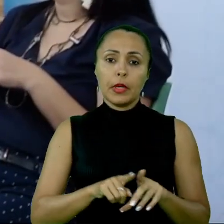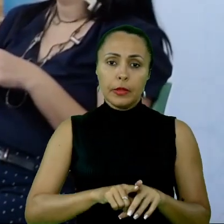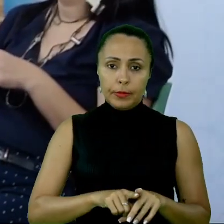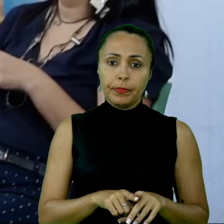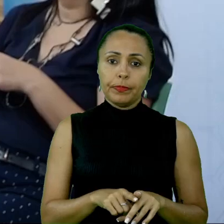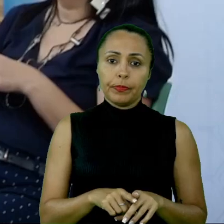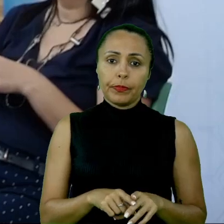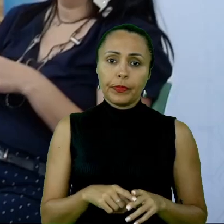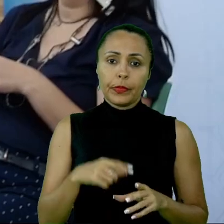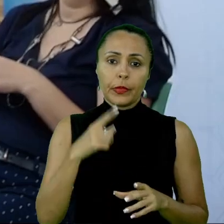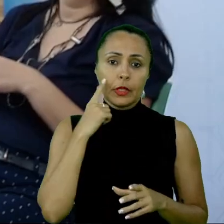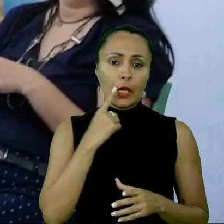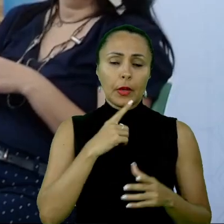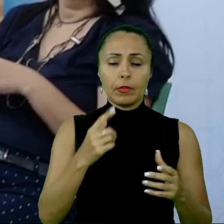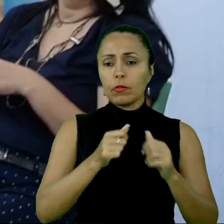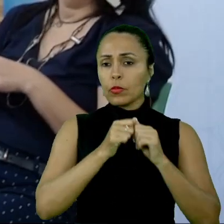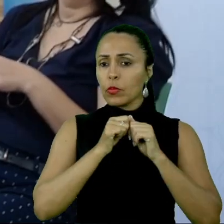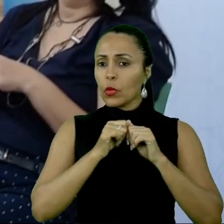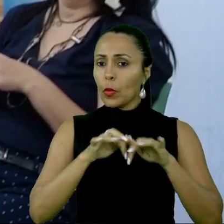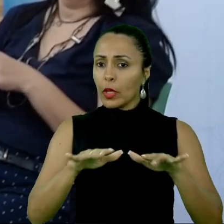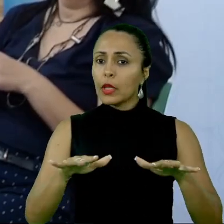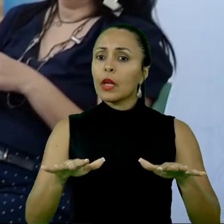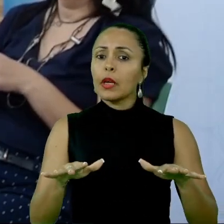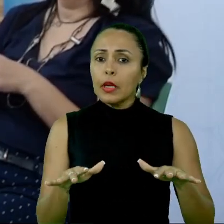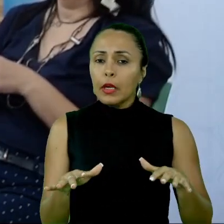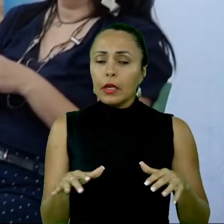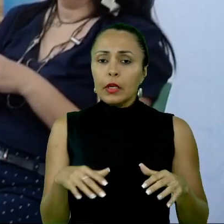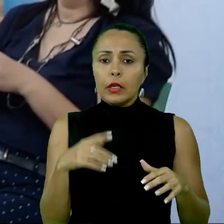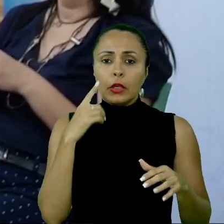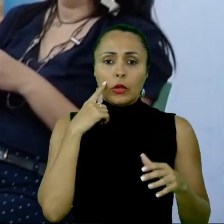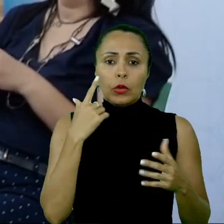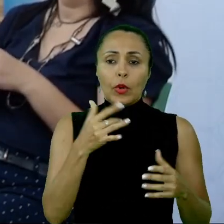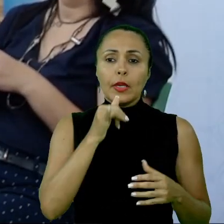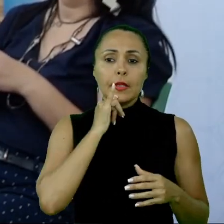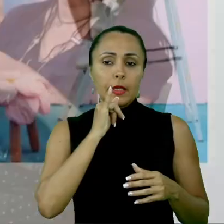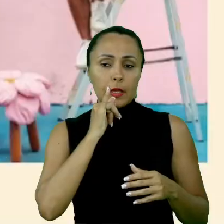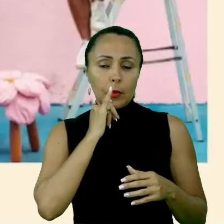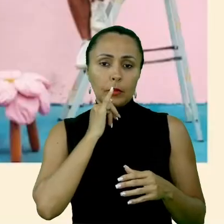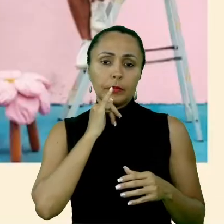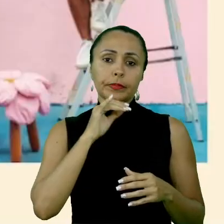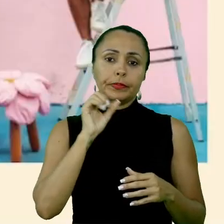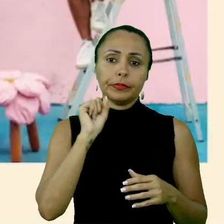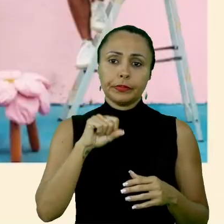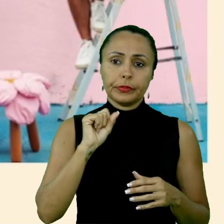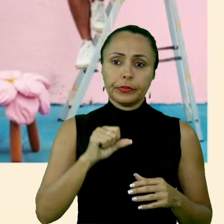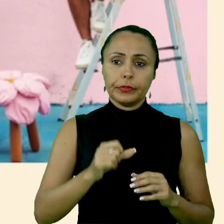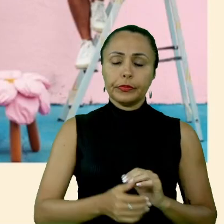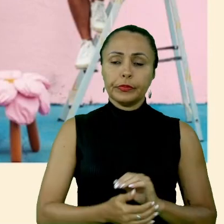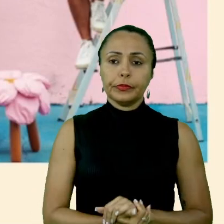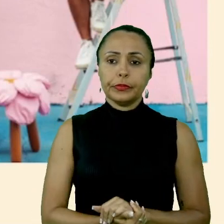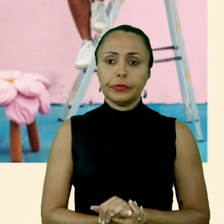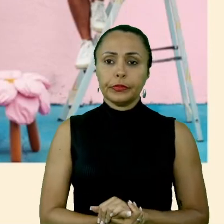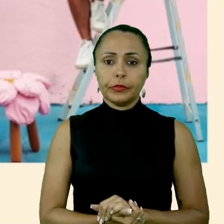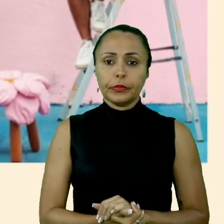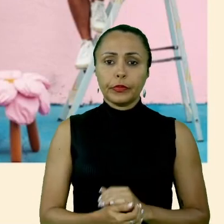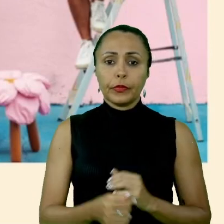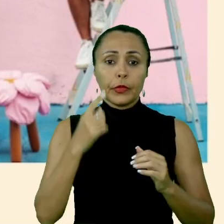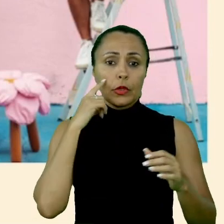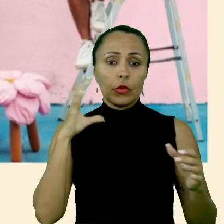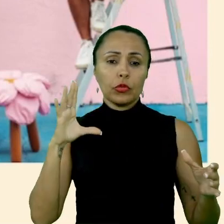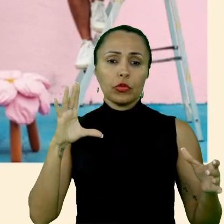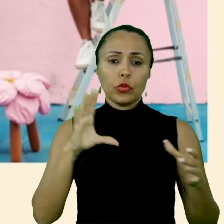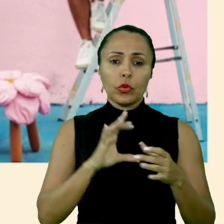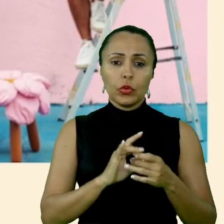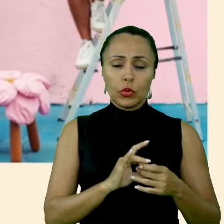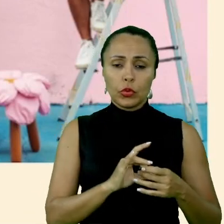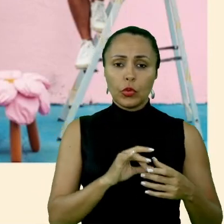na autoria compartilhada. Eu trouxe aqui o exemplo da Feira Rosenbaum, que juntou vários designers